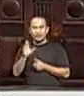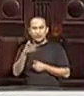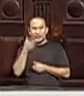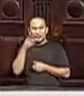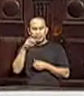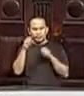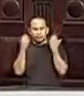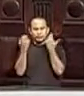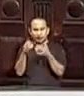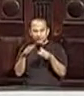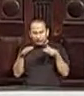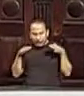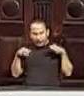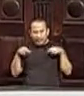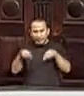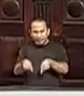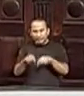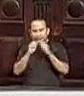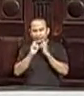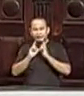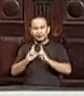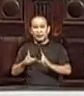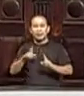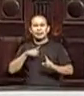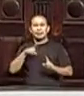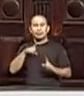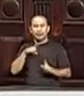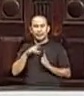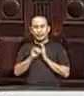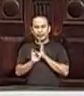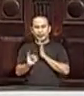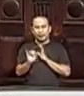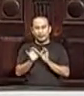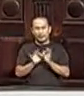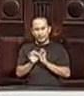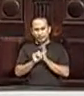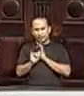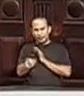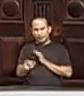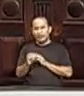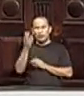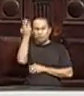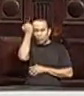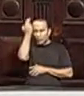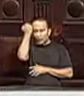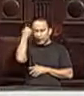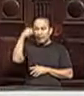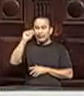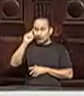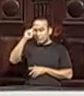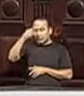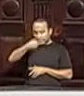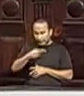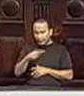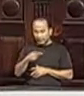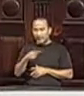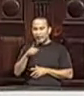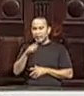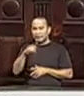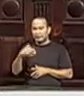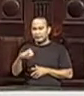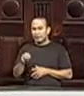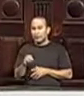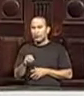nas comissões. Essa casa tem uma proposta de lei, um projeto de lei do deputado Eliomar Coelho, que obriga a licitação do bilhete